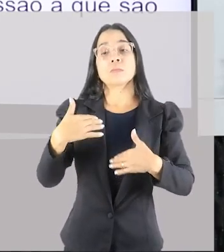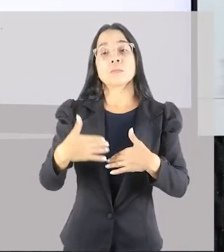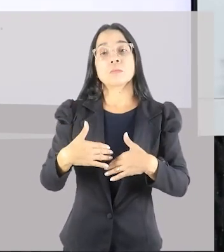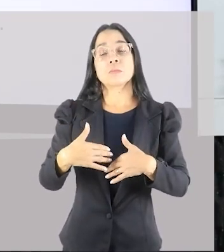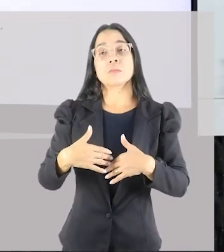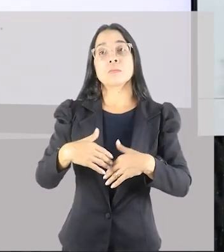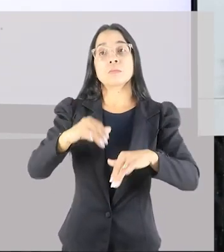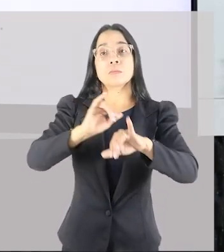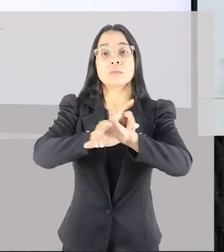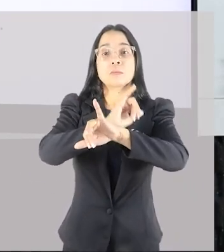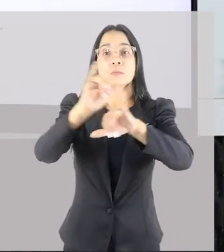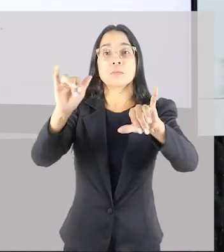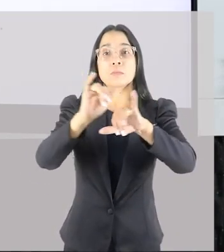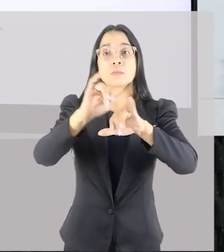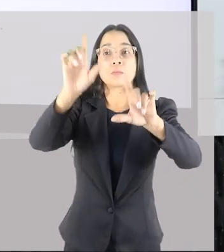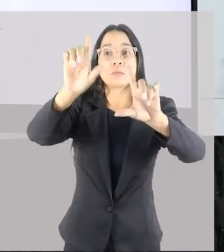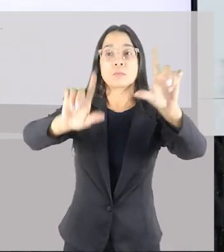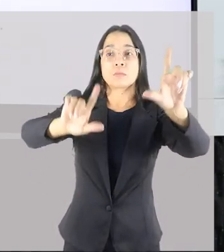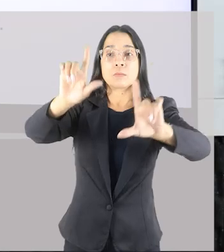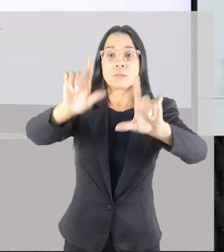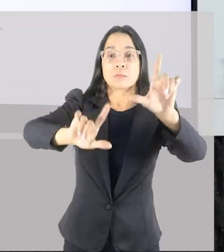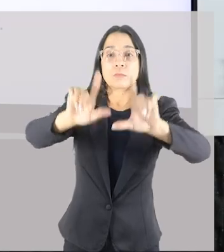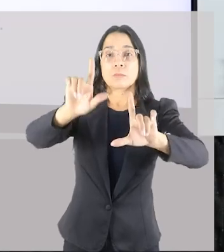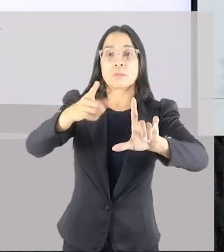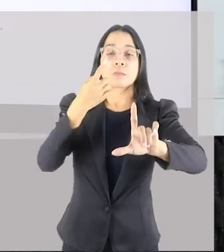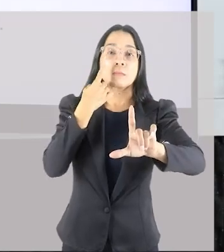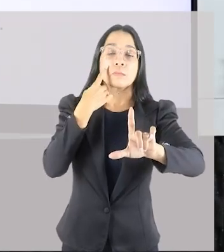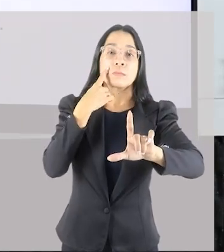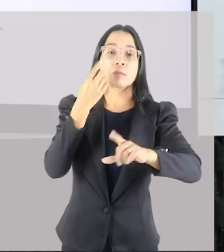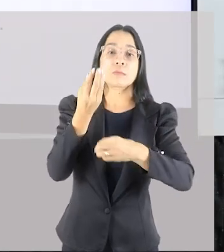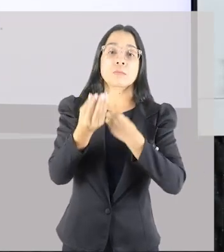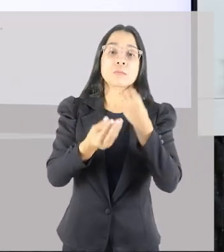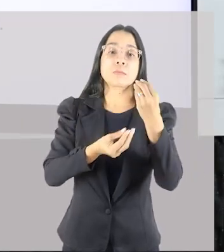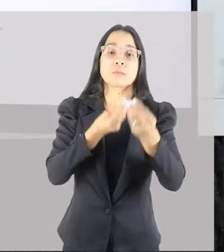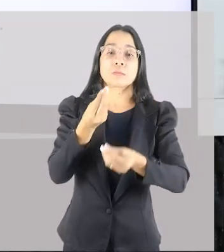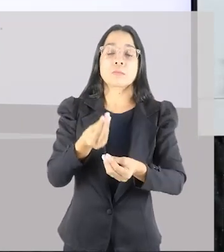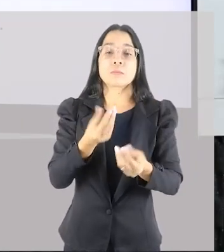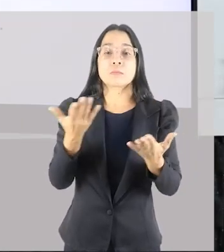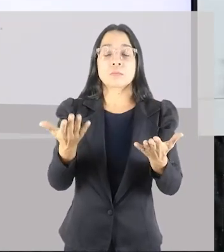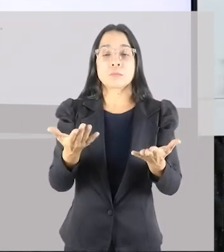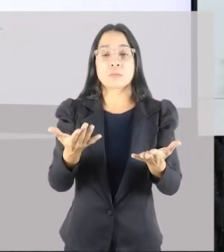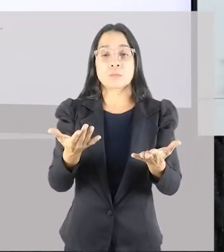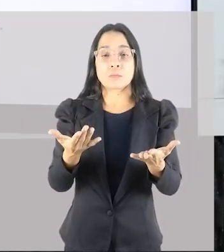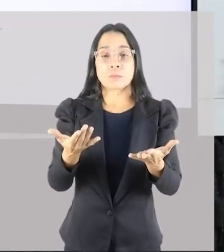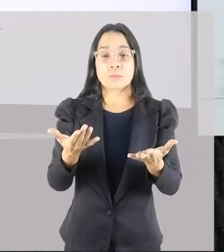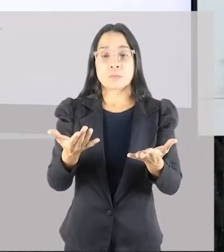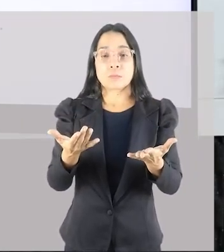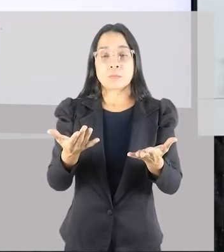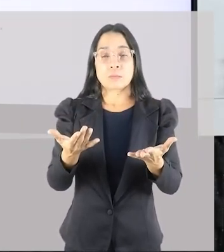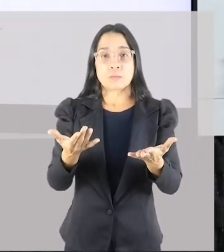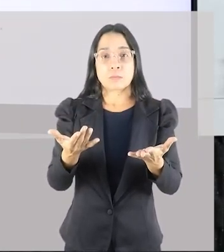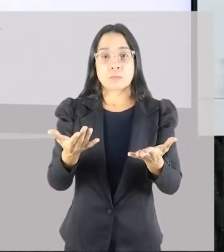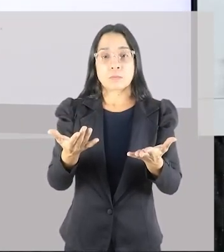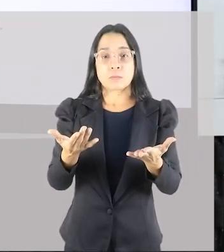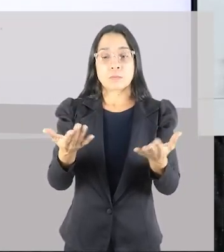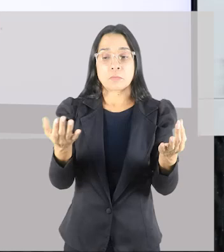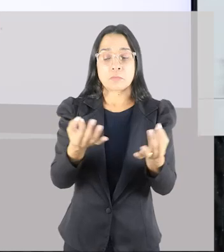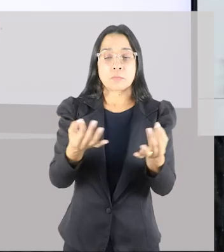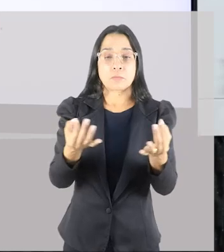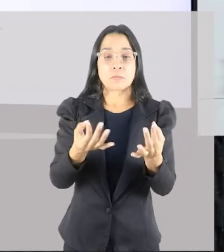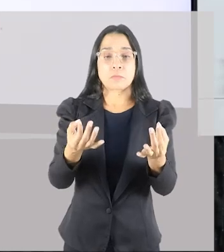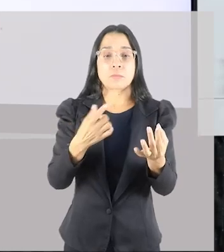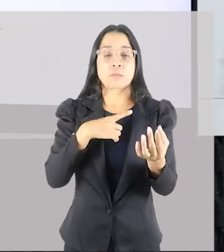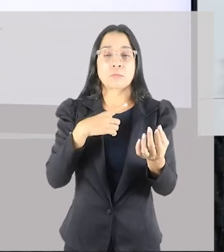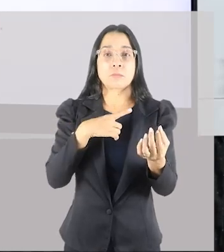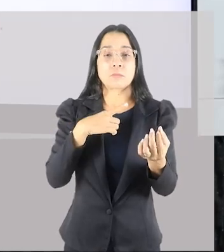considera porque ela coloca aqui ó o tratamento predominante na mídia só para ter aquele aquela